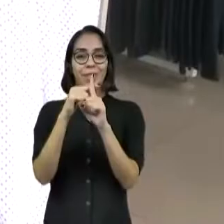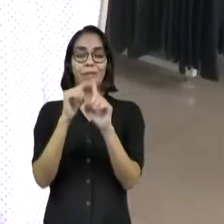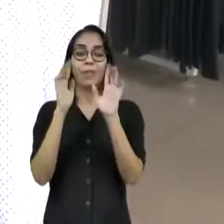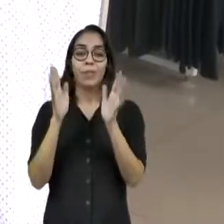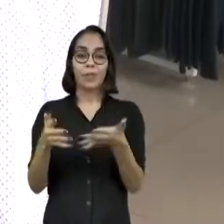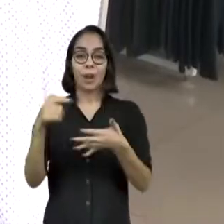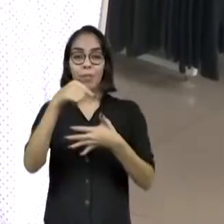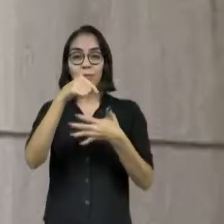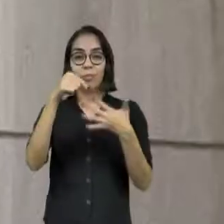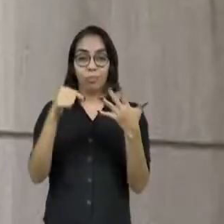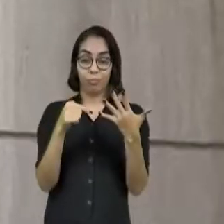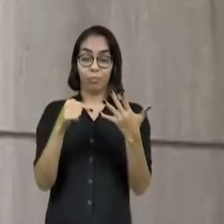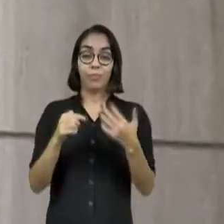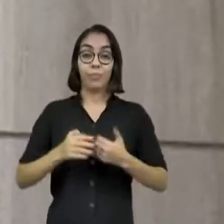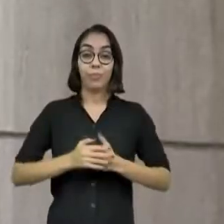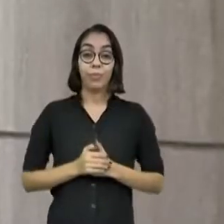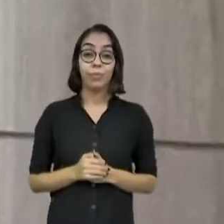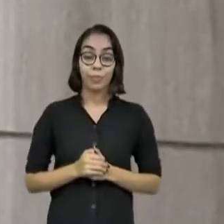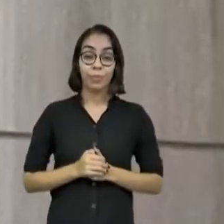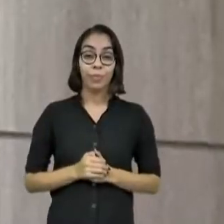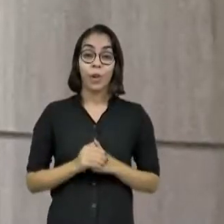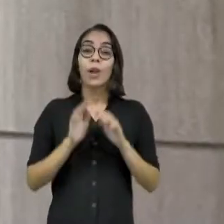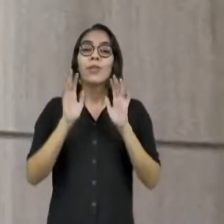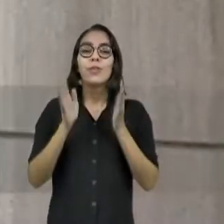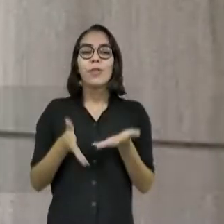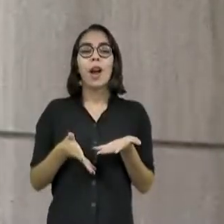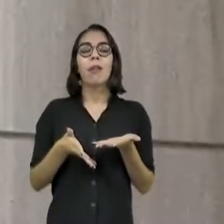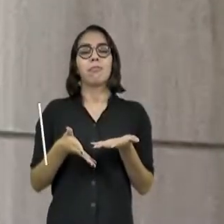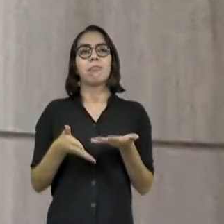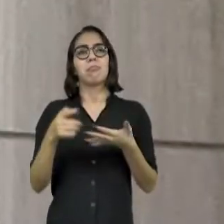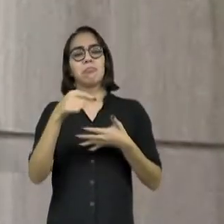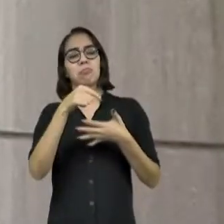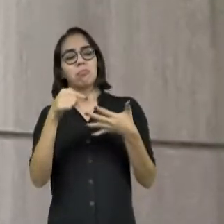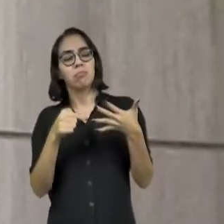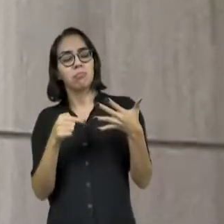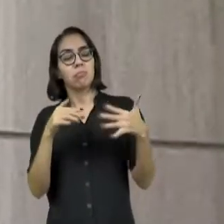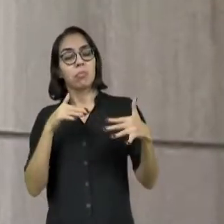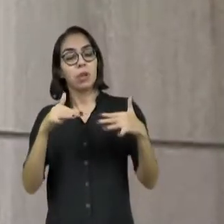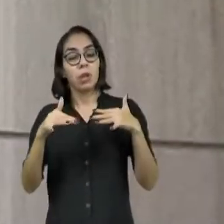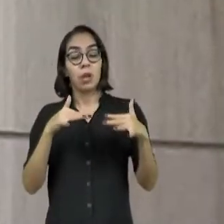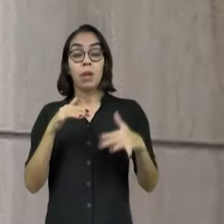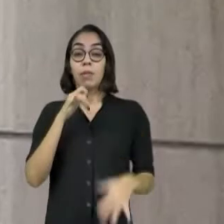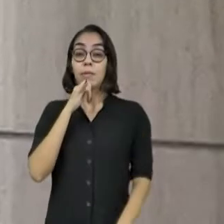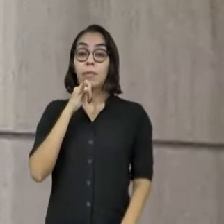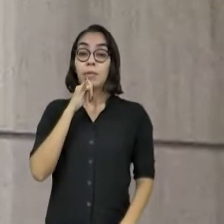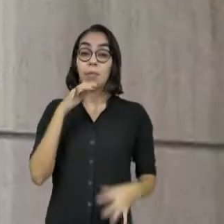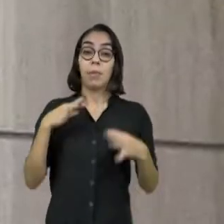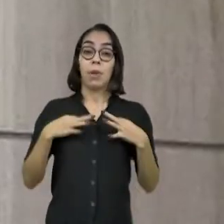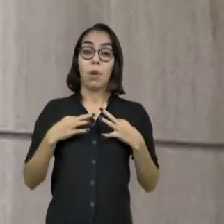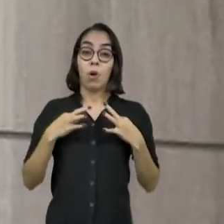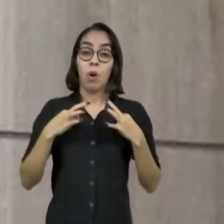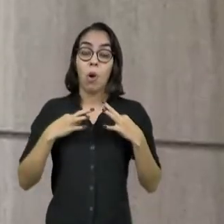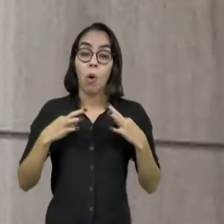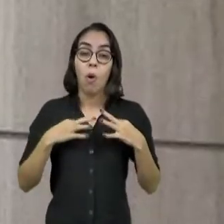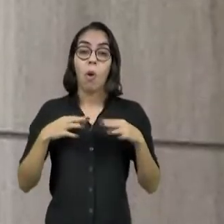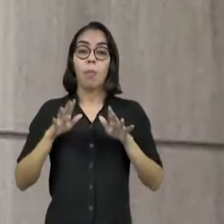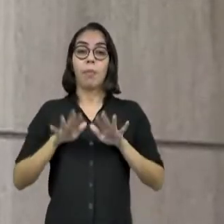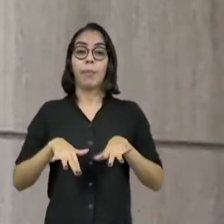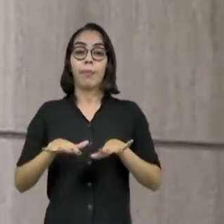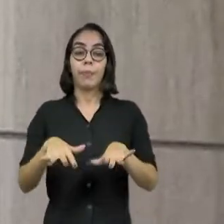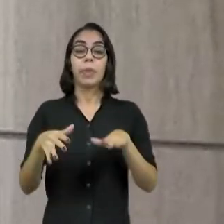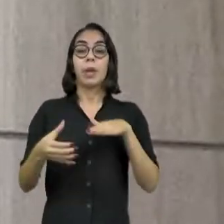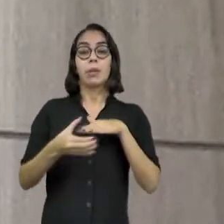atividades investigadas. Onde foram destaques a atividade de tecidos, vestuário, calçados, com